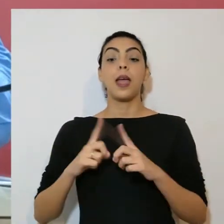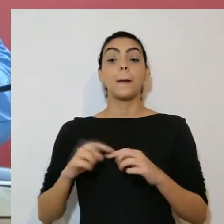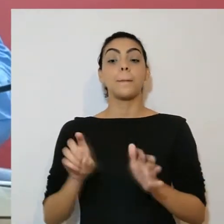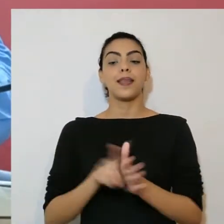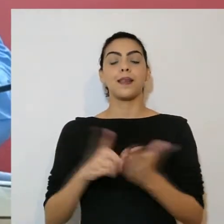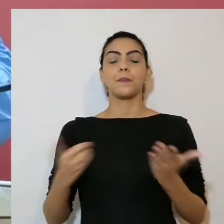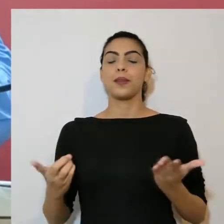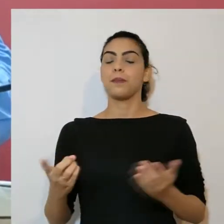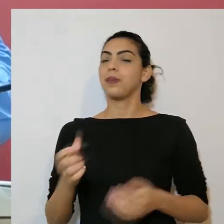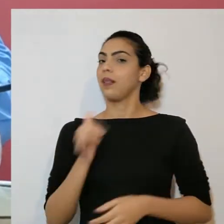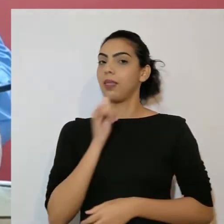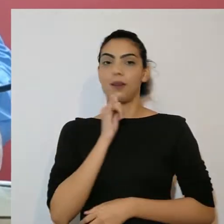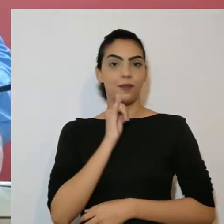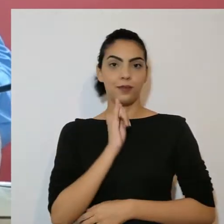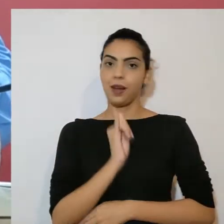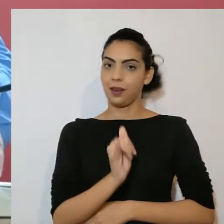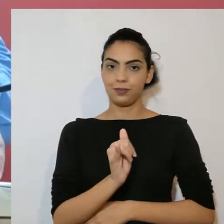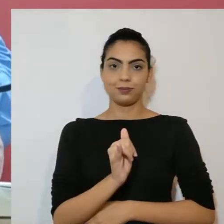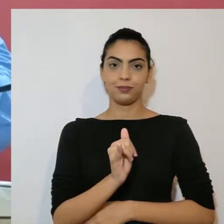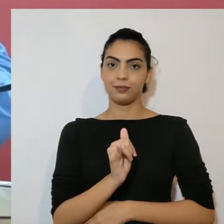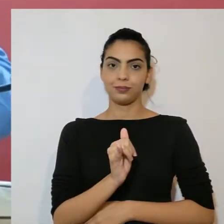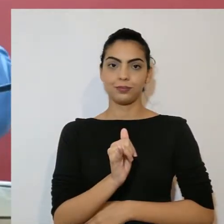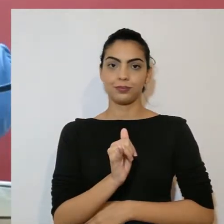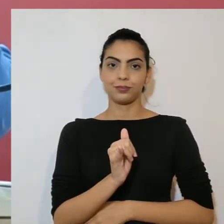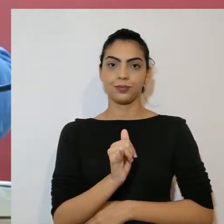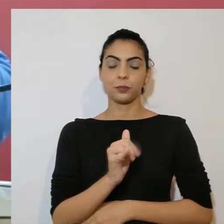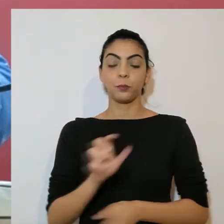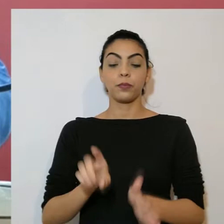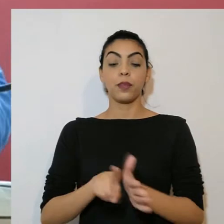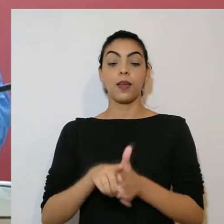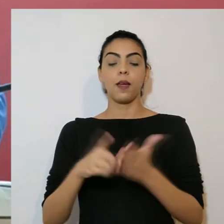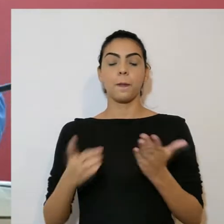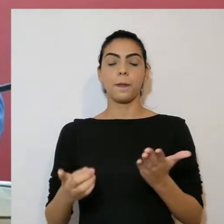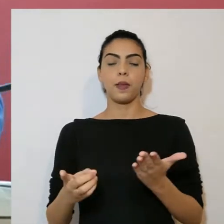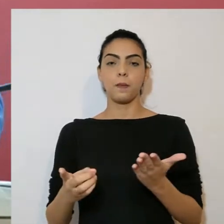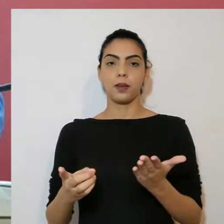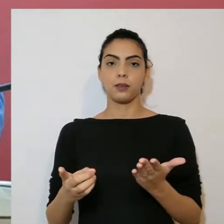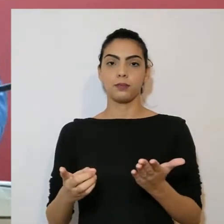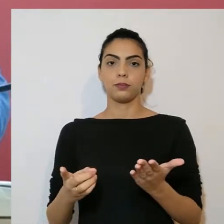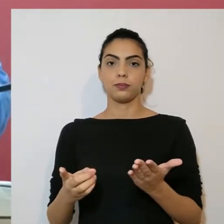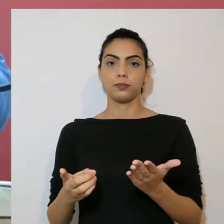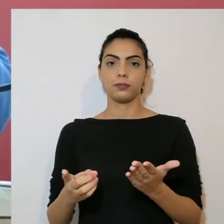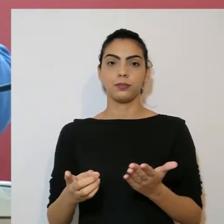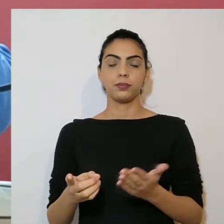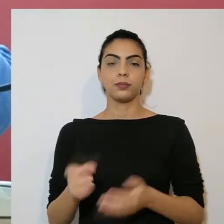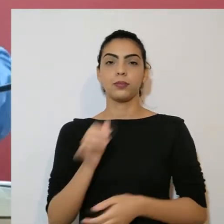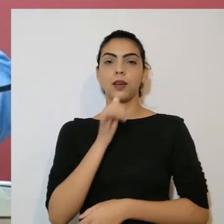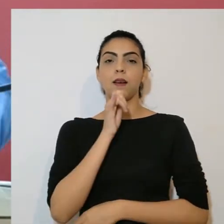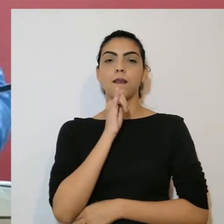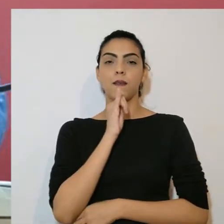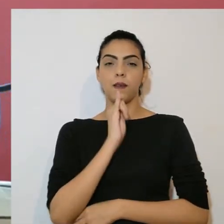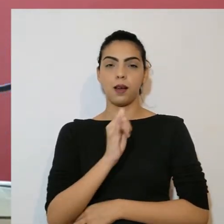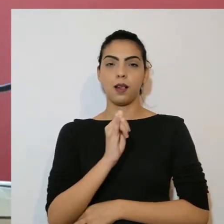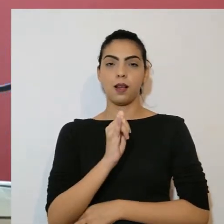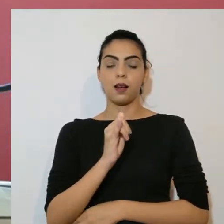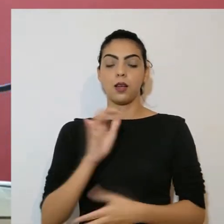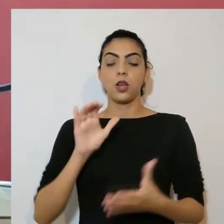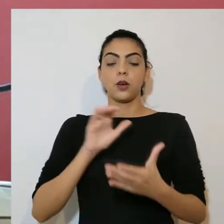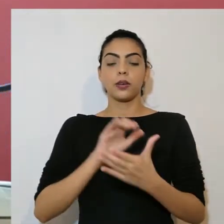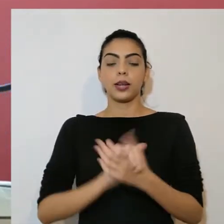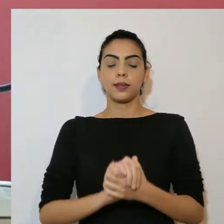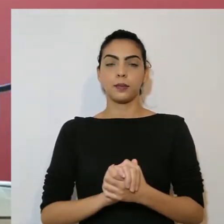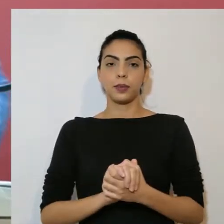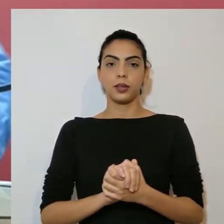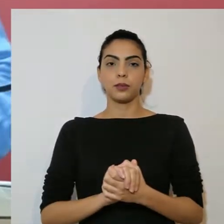Bíblia não fala isso. A Bíblia fala que o casamento é